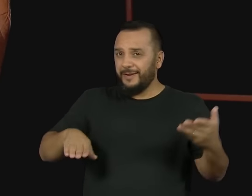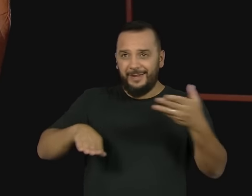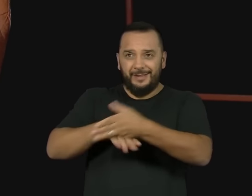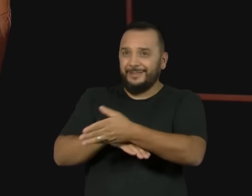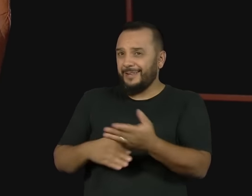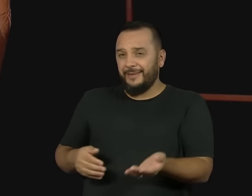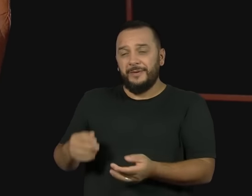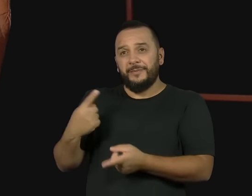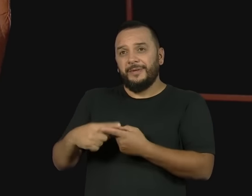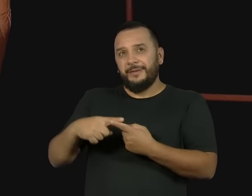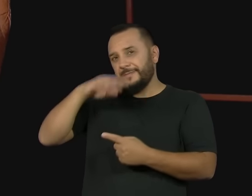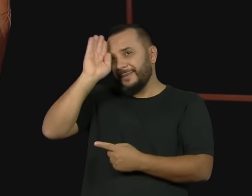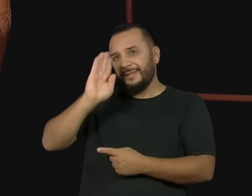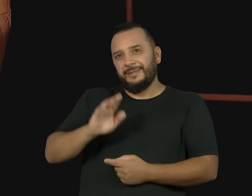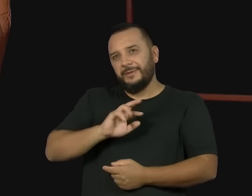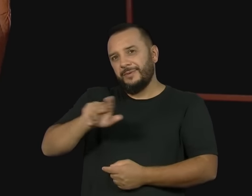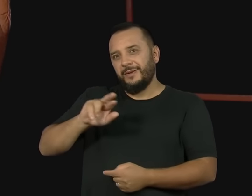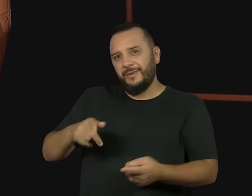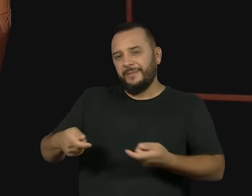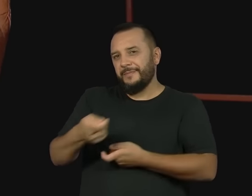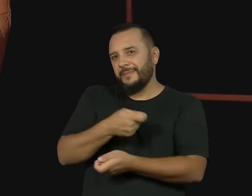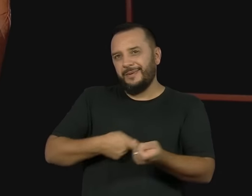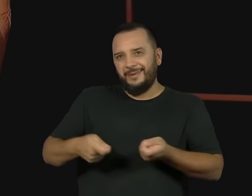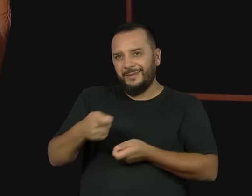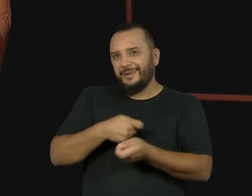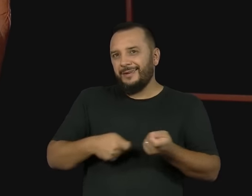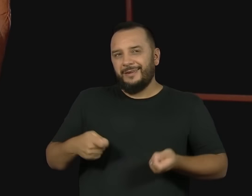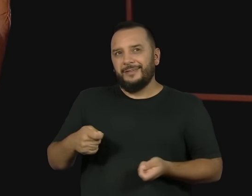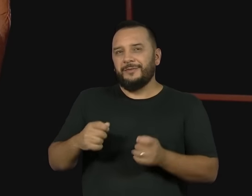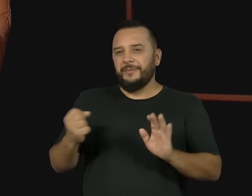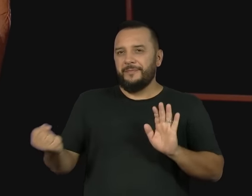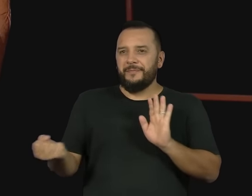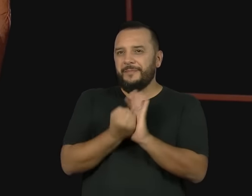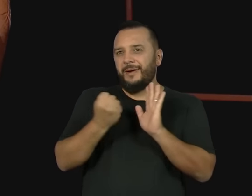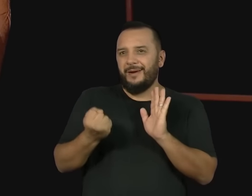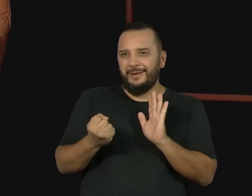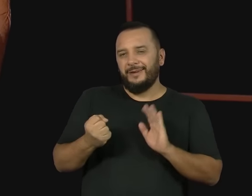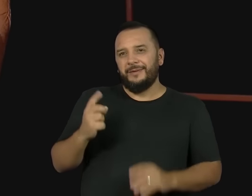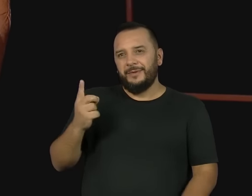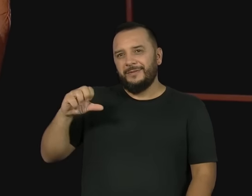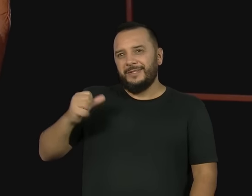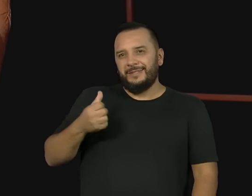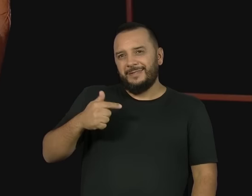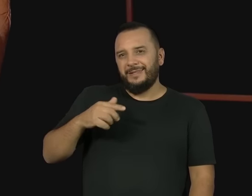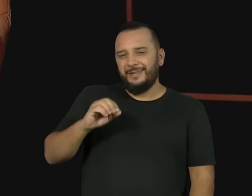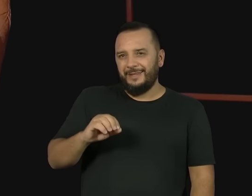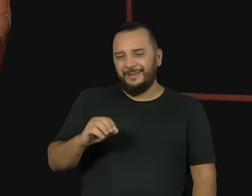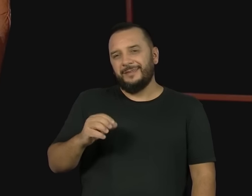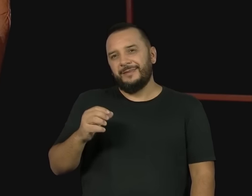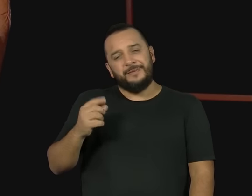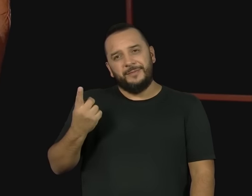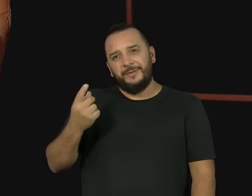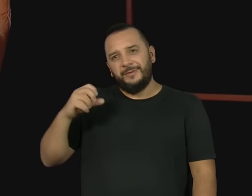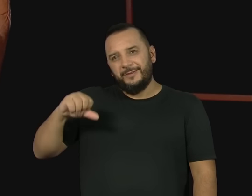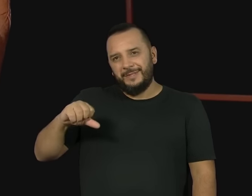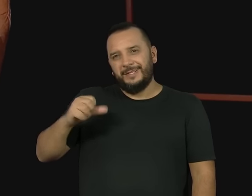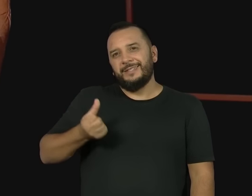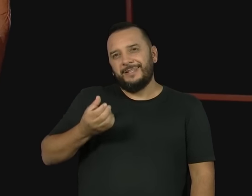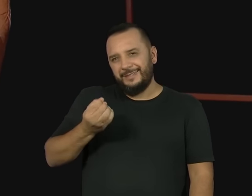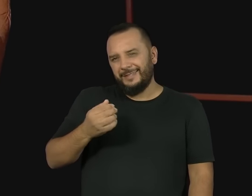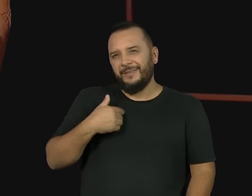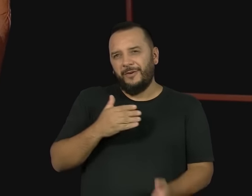mercado. O Brasil não era um mercado para as marcas dos anos 70 que estavam começando e,